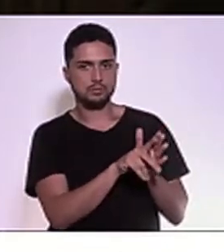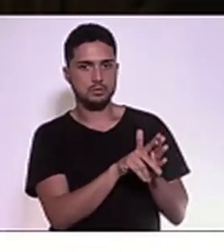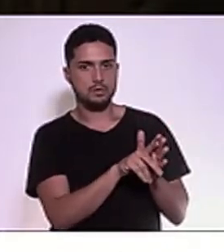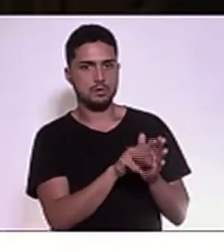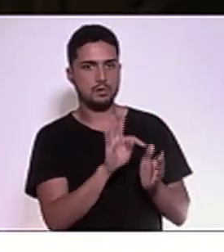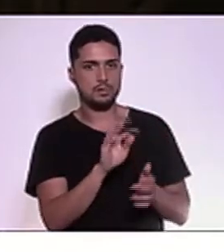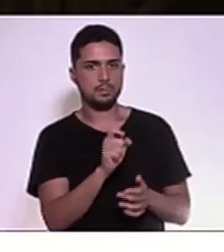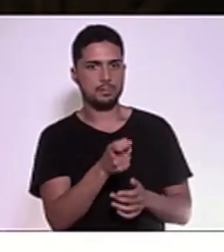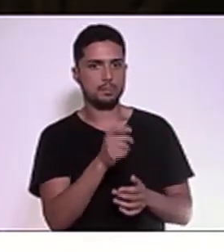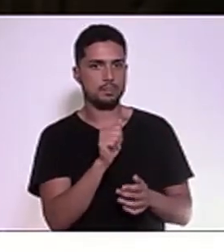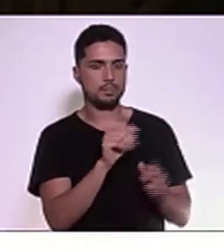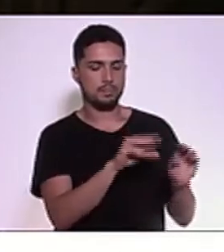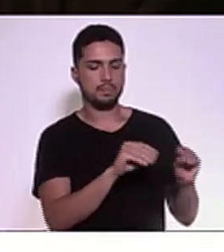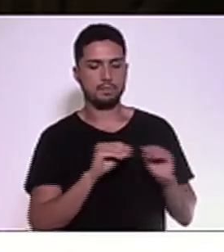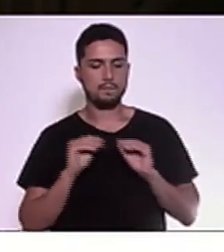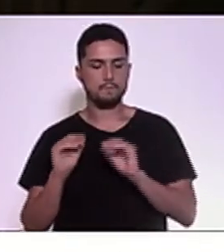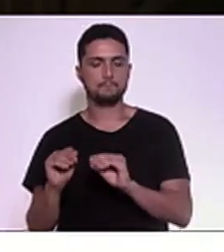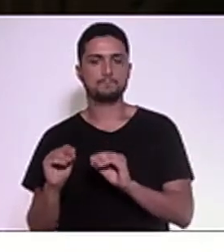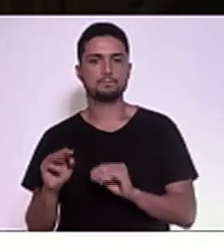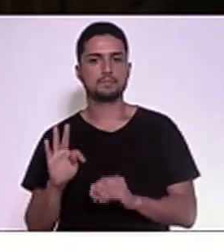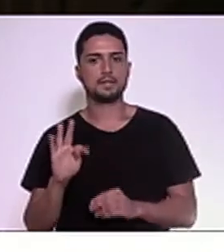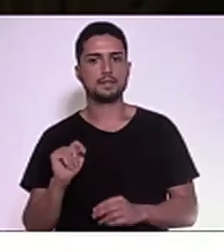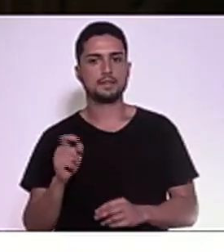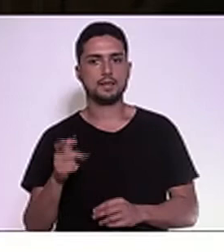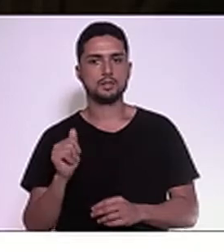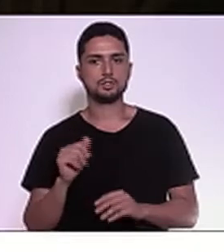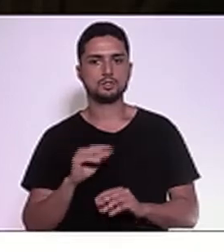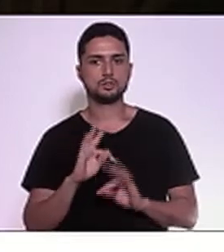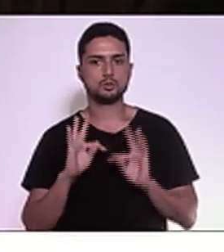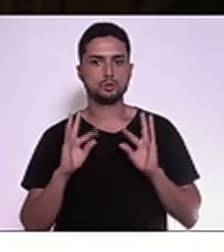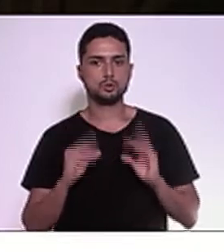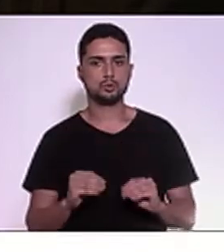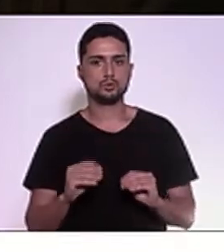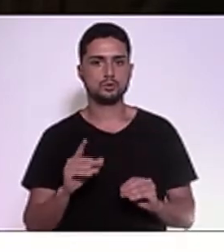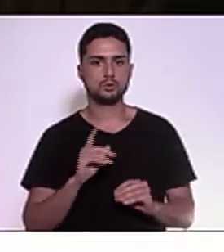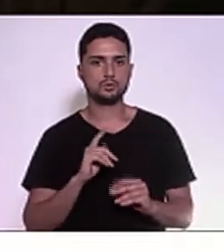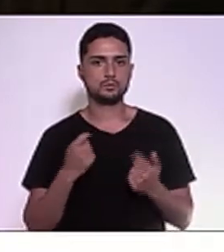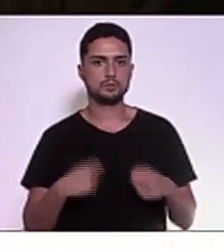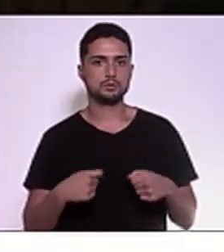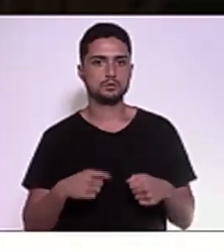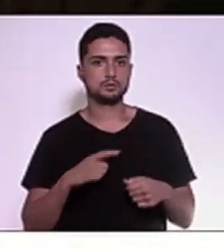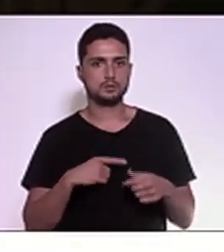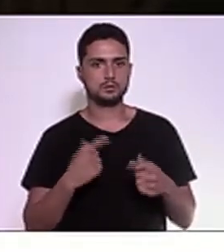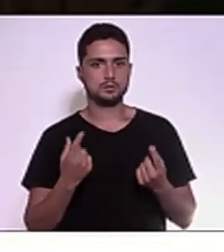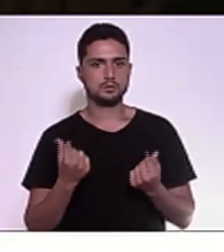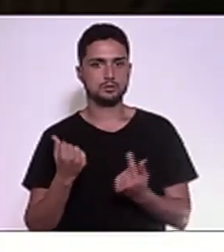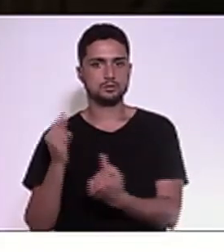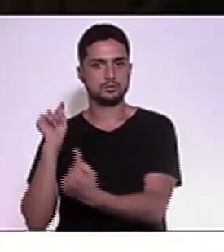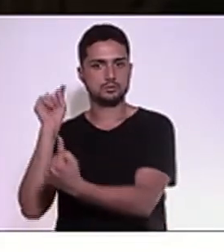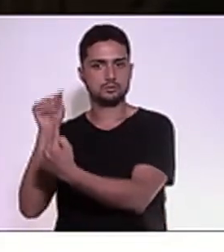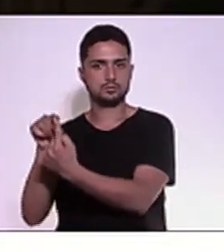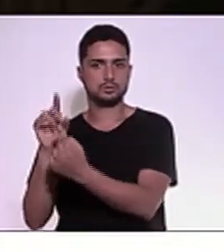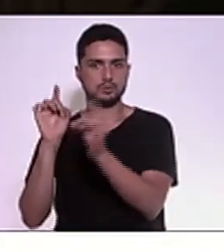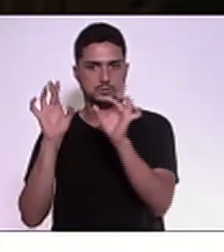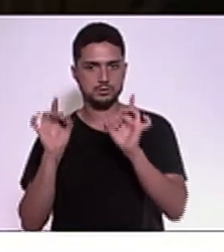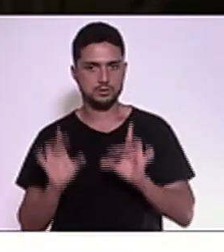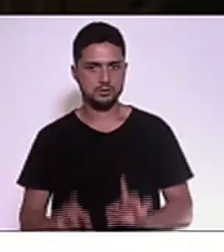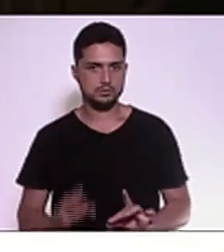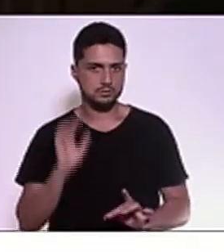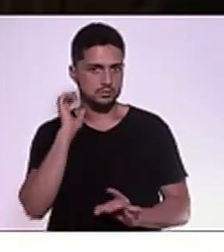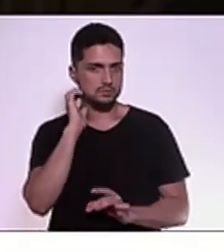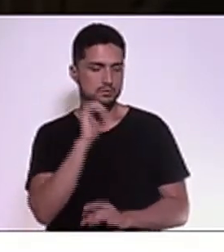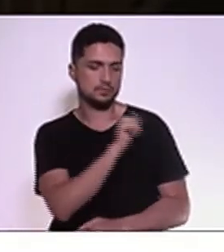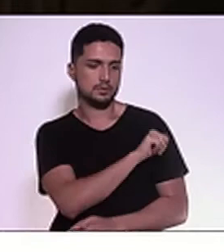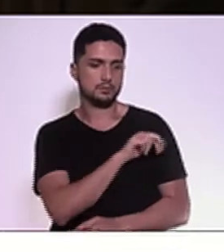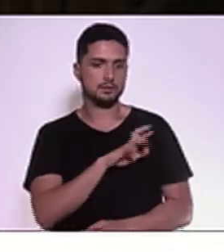de taxas e que, portanto, como toda taxa, conceitualmente, deve ter uma destinação específica, deputada